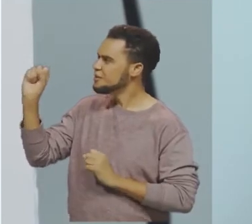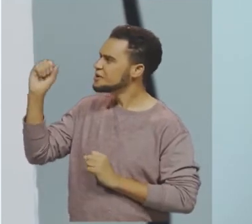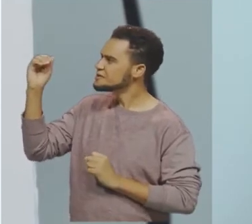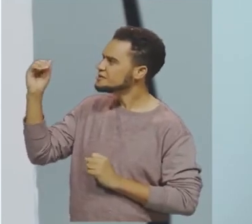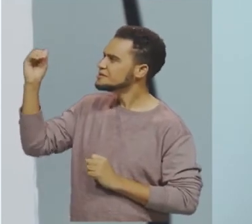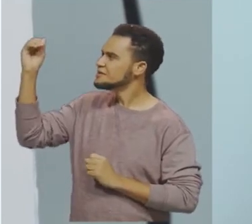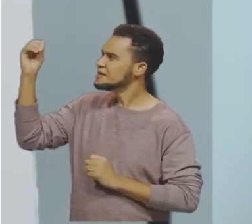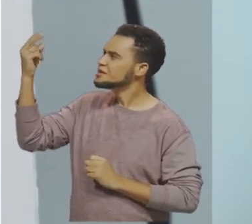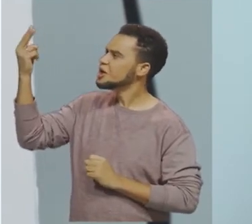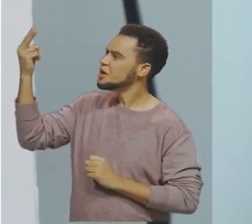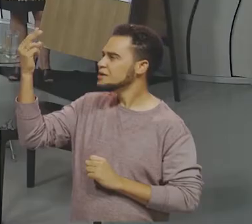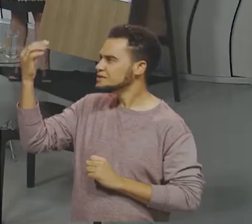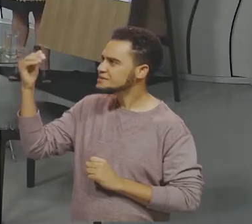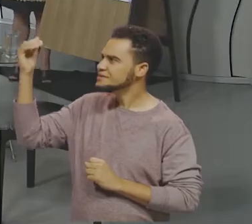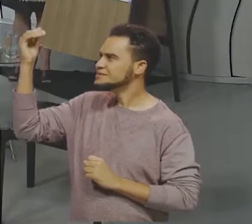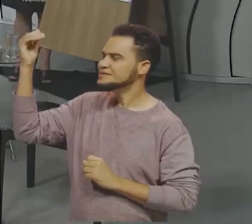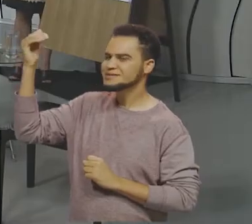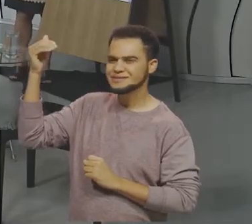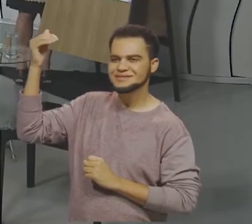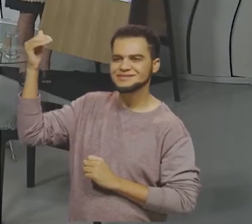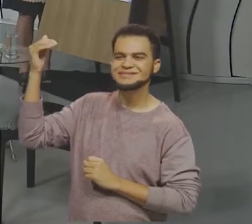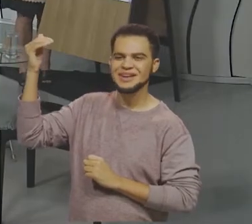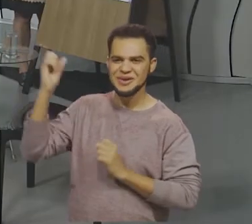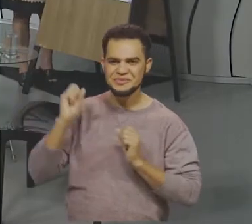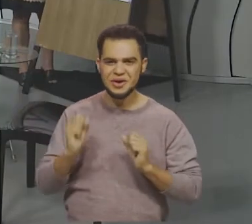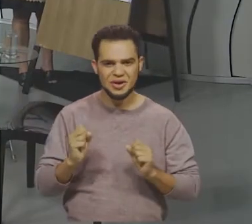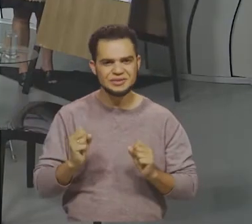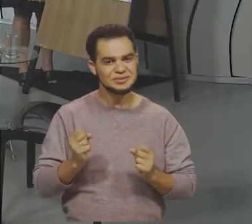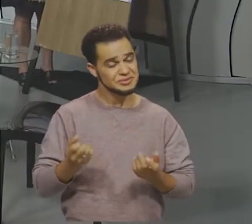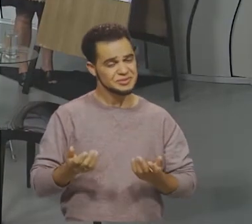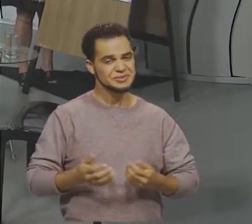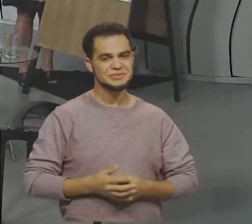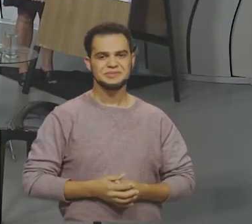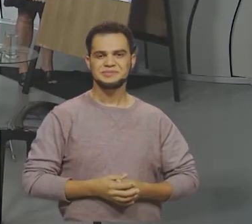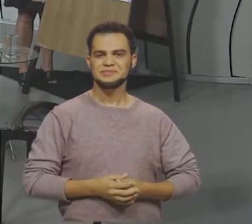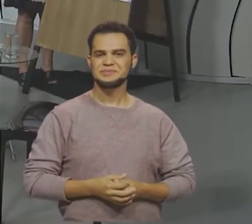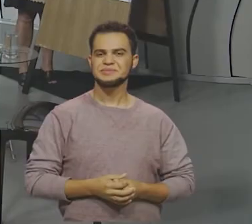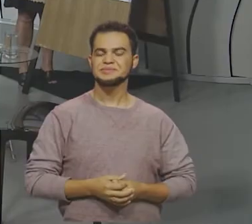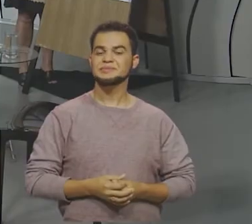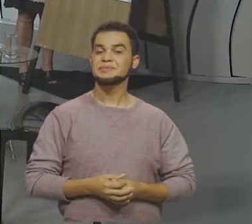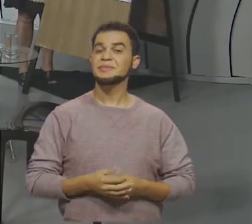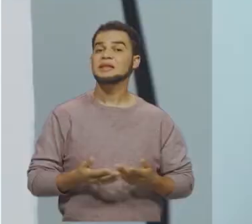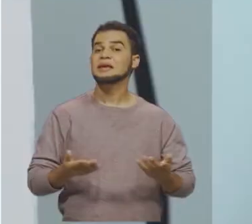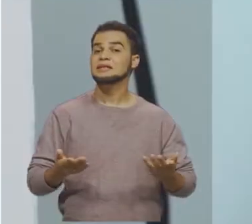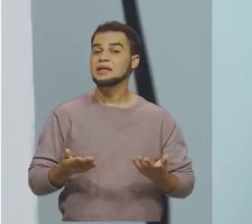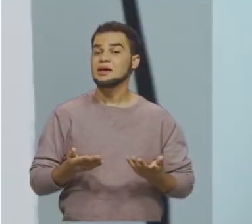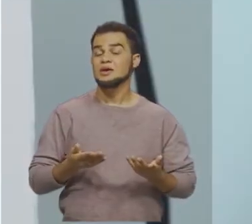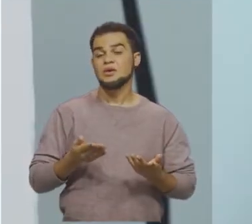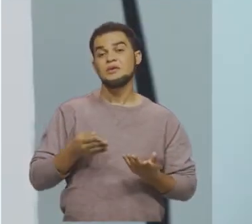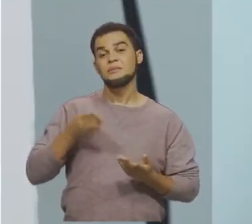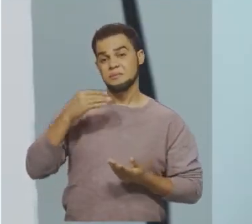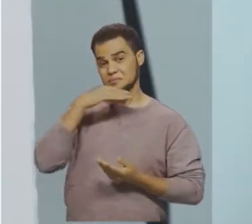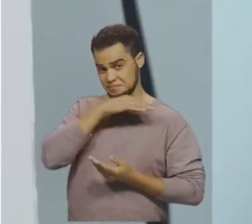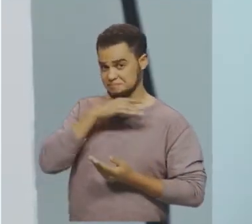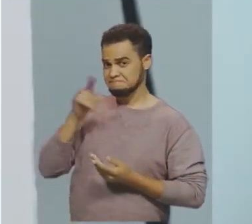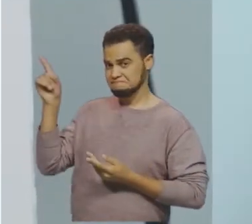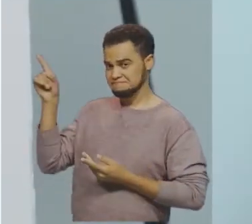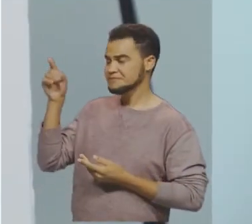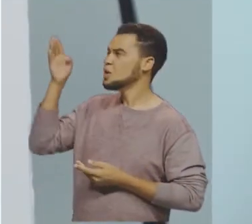o 2, e assim vai aumentando o valor de y. Esse eixo da